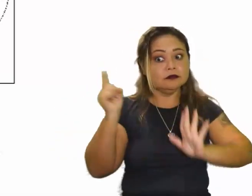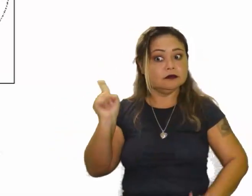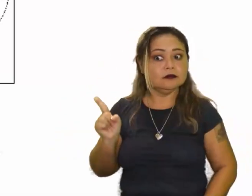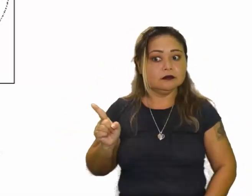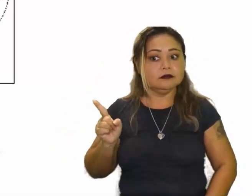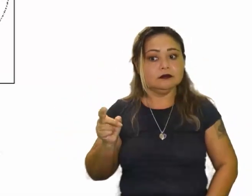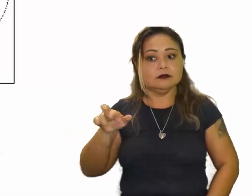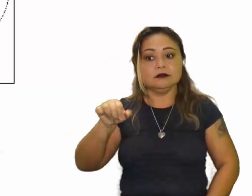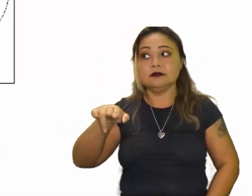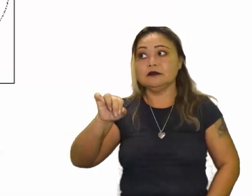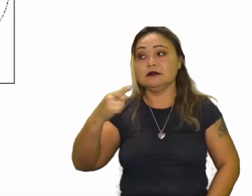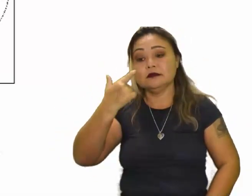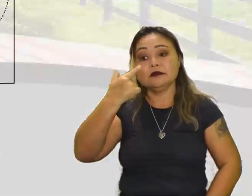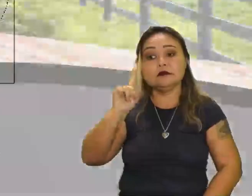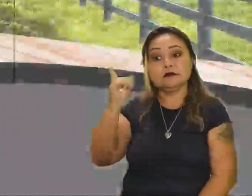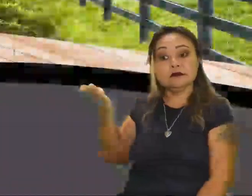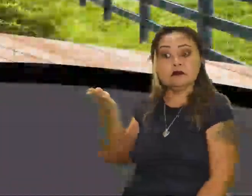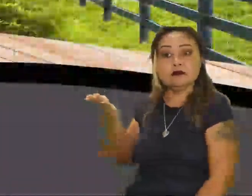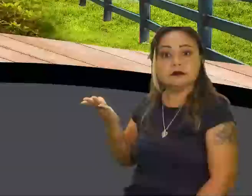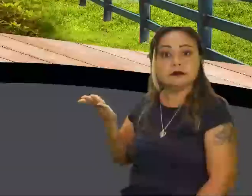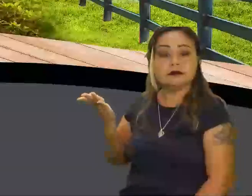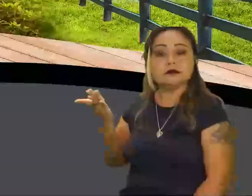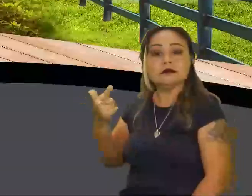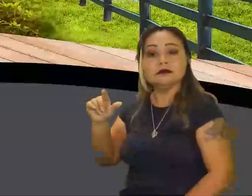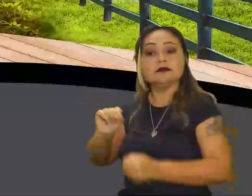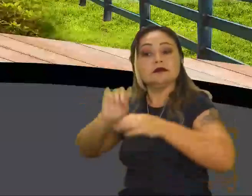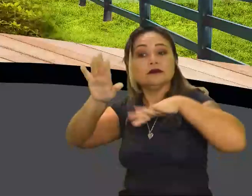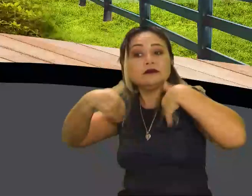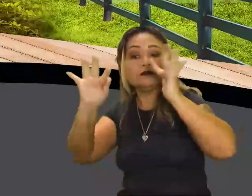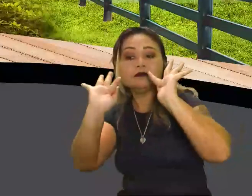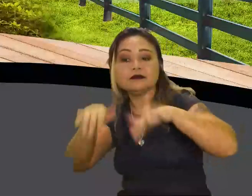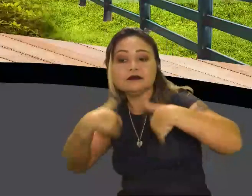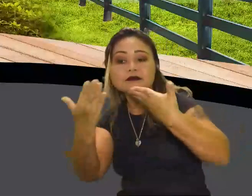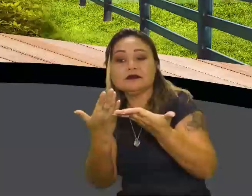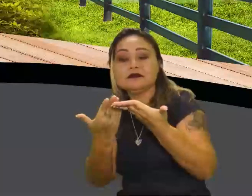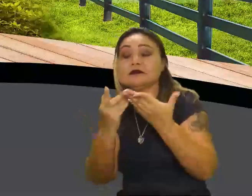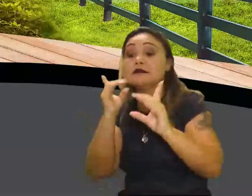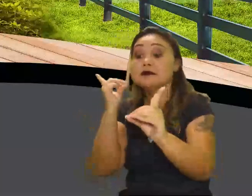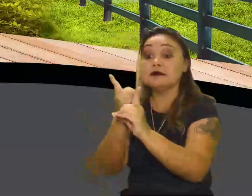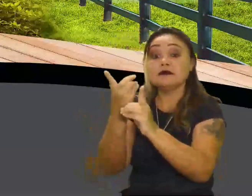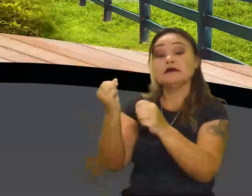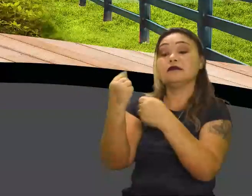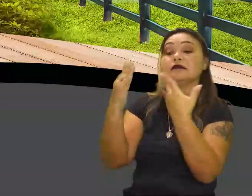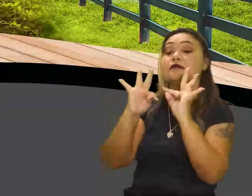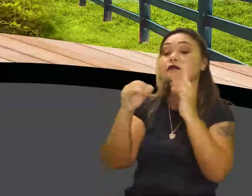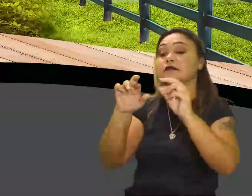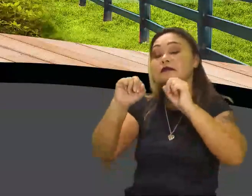no ranário. Aqui, tio! E desta forma finalizamos esse nosso encontro